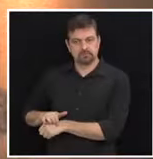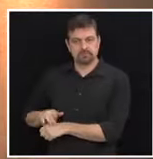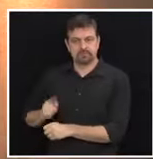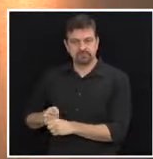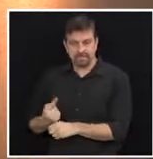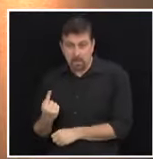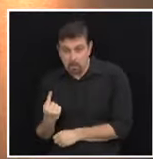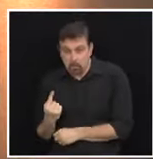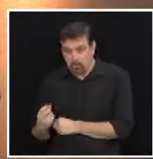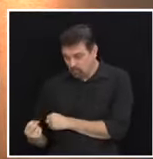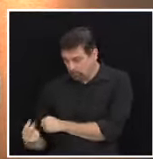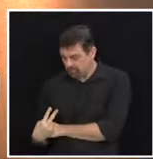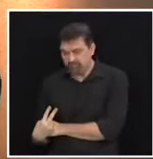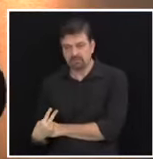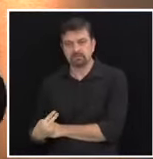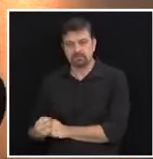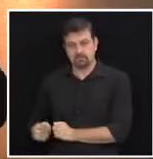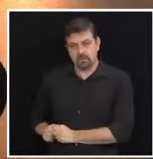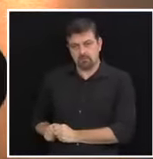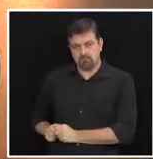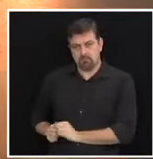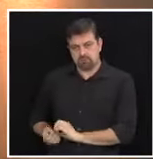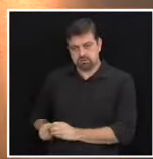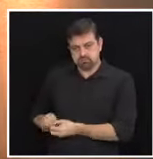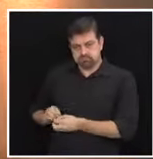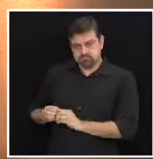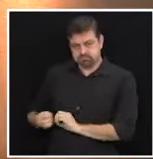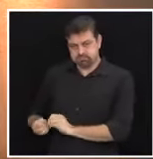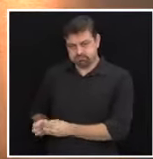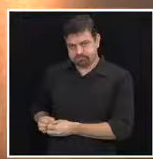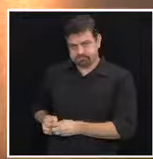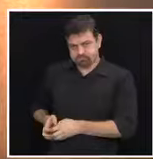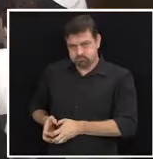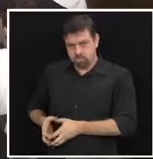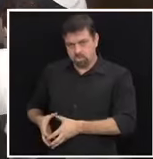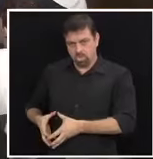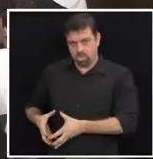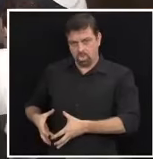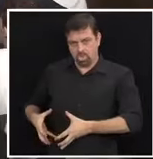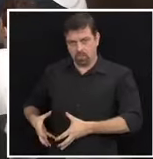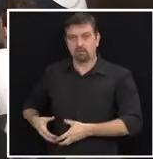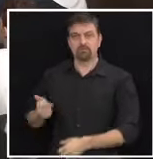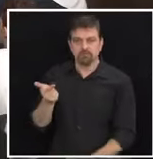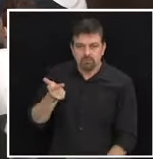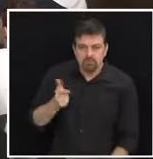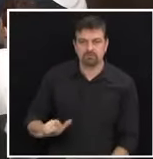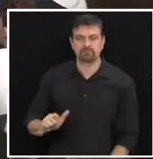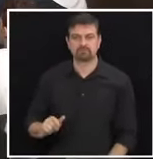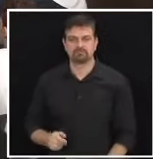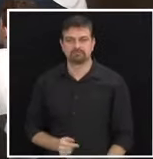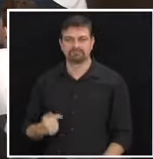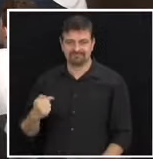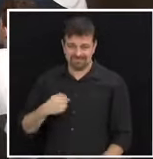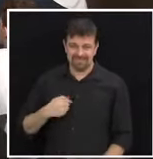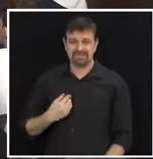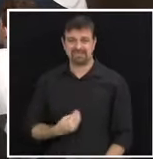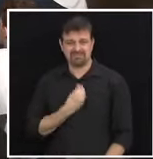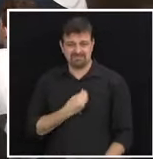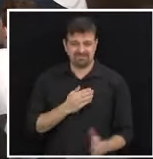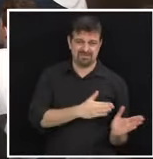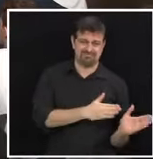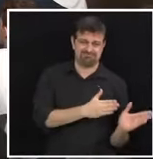lá escondidinho e ele está replicando novamente. Então, eu passei por todas essas